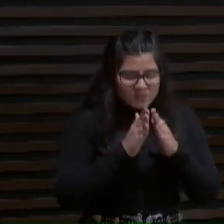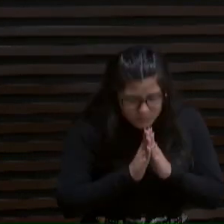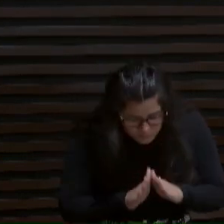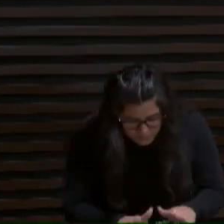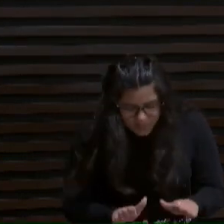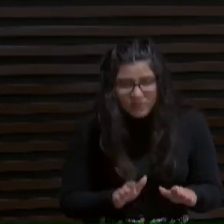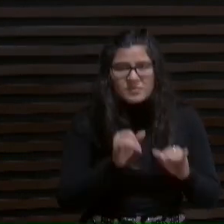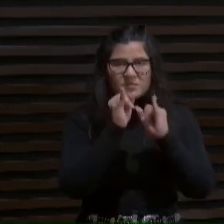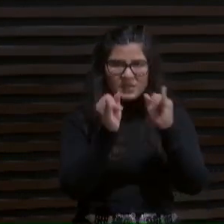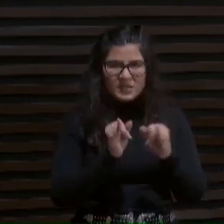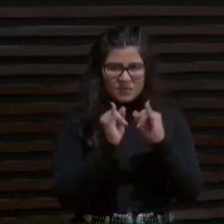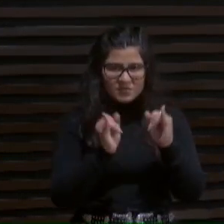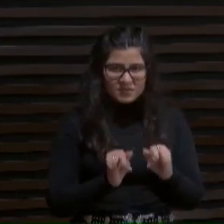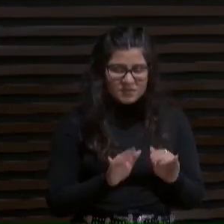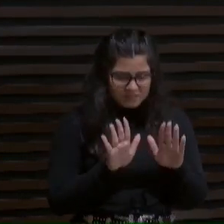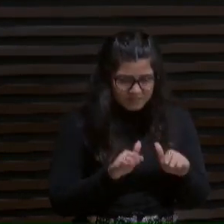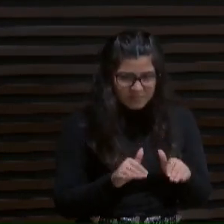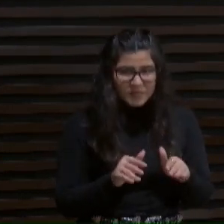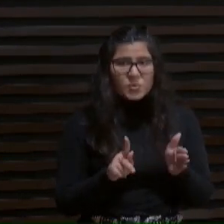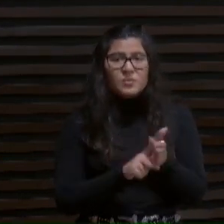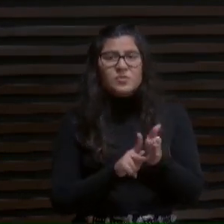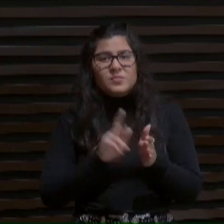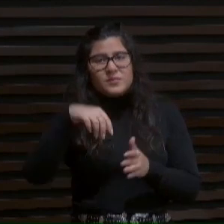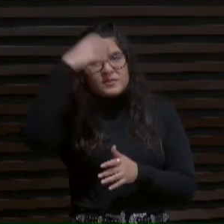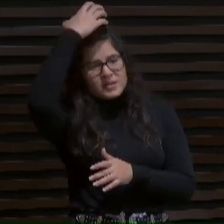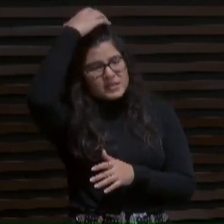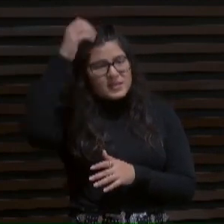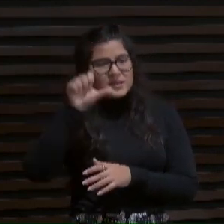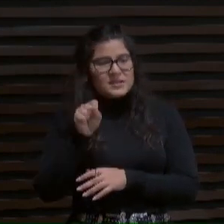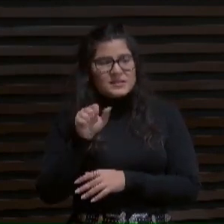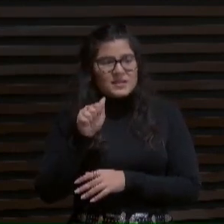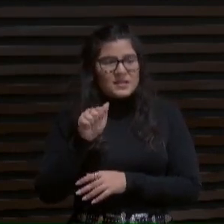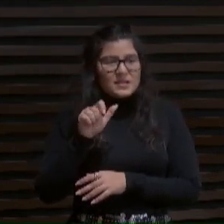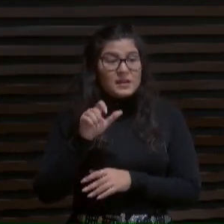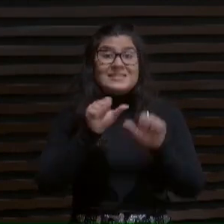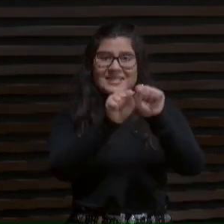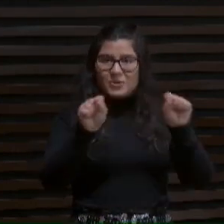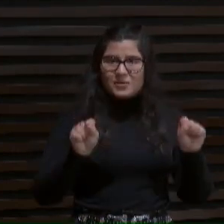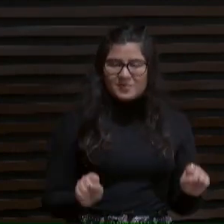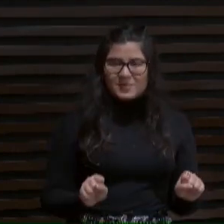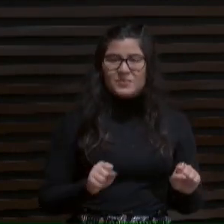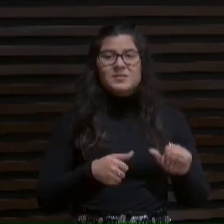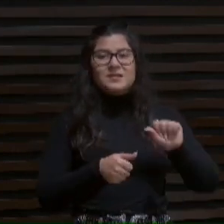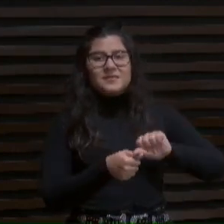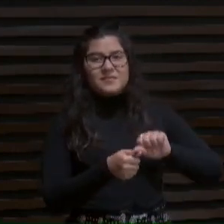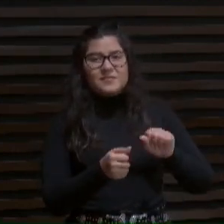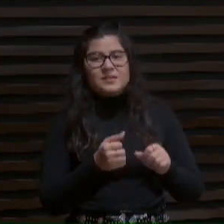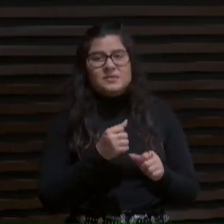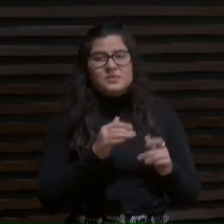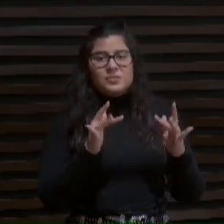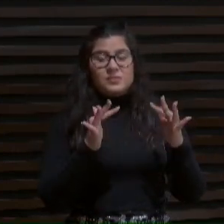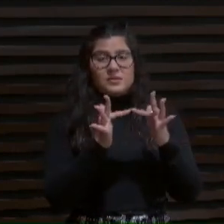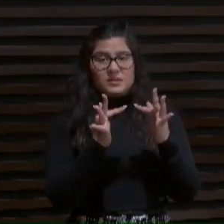muitos deles, a ponto do próprio rei Salomão, que construiu o templo do Senhor em Jerusalém, ter construído